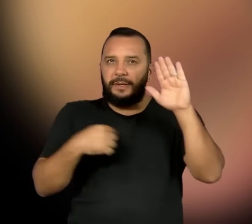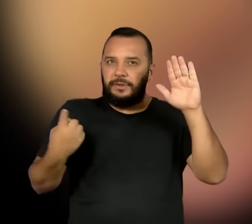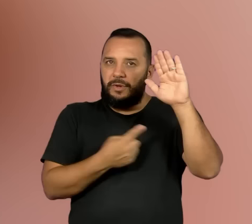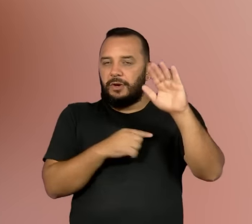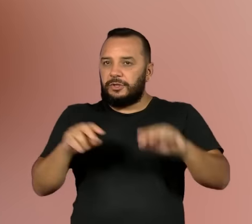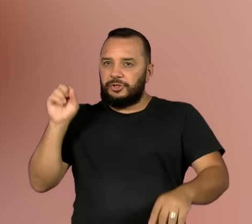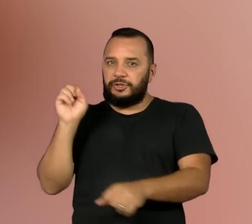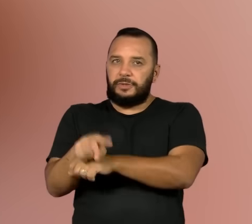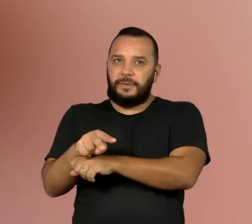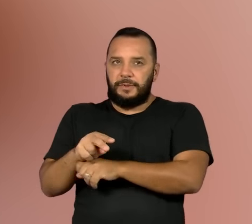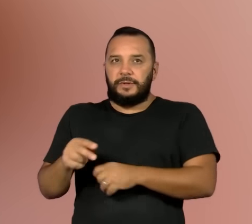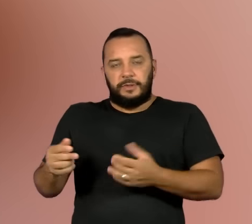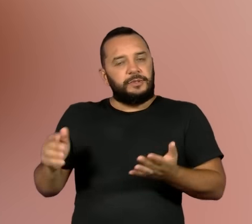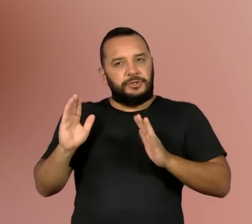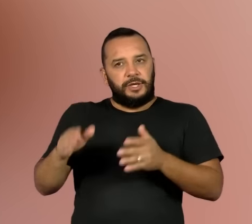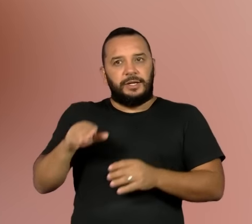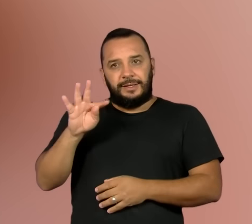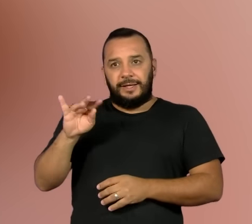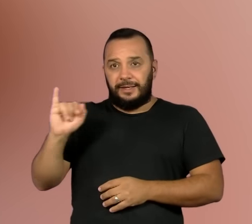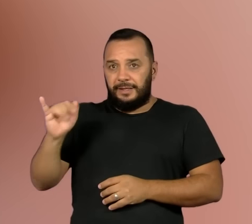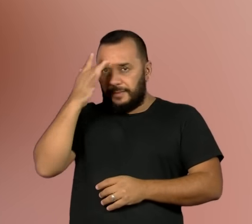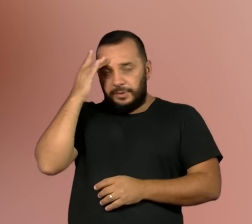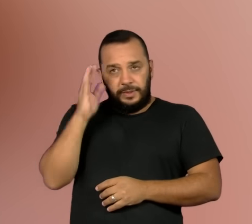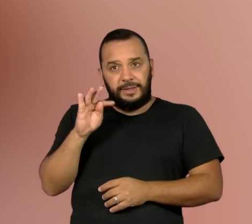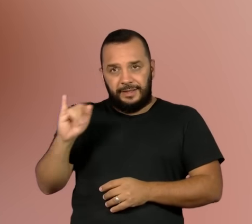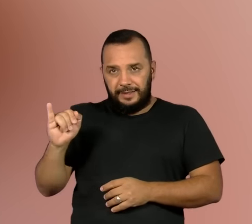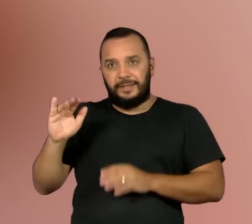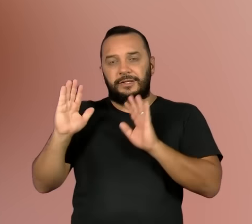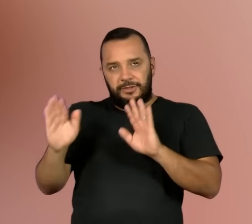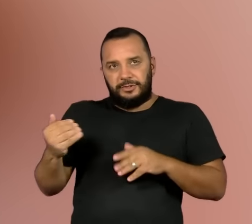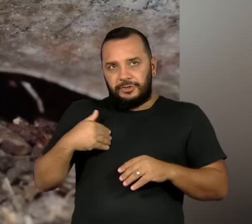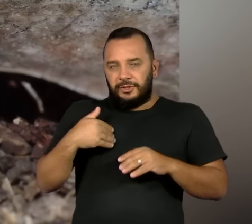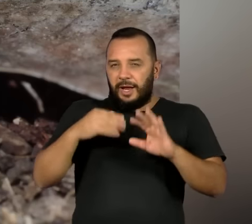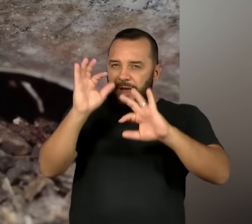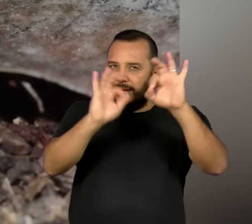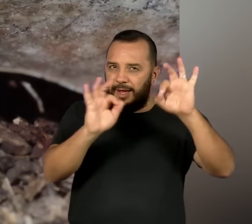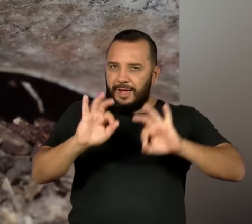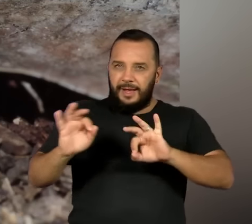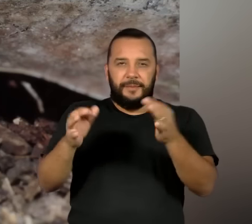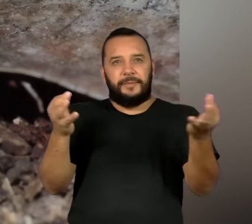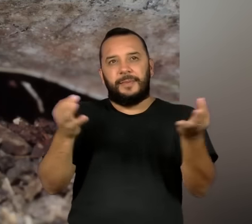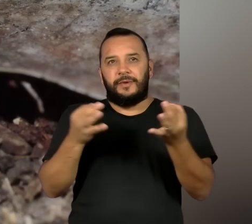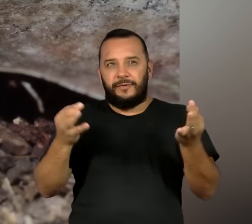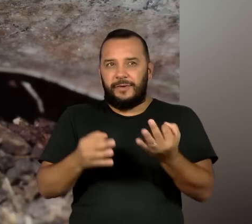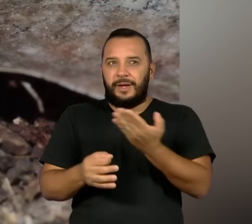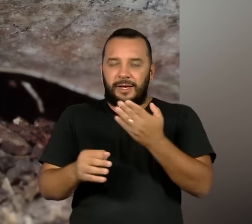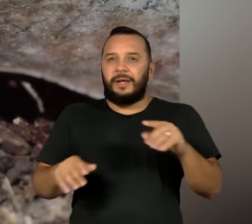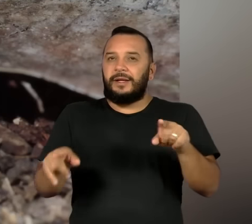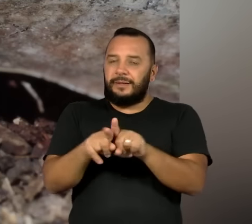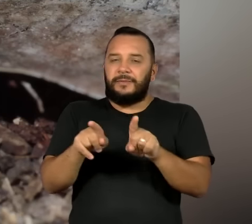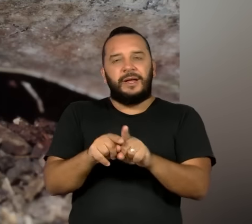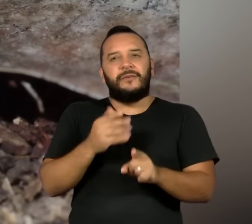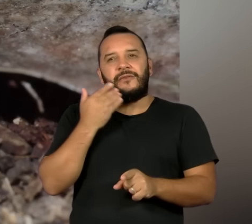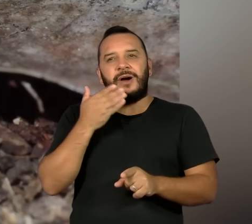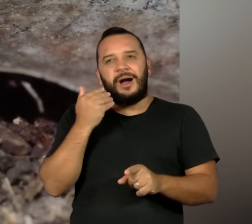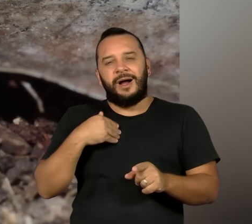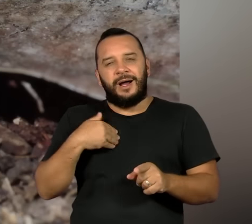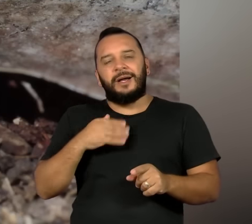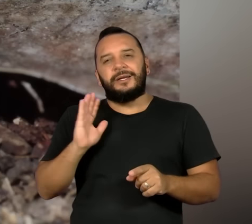técnicos de informação, que vão, com certeza, melhorar não apenas o layout, como também a navegabilidade do